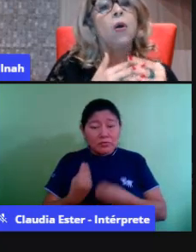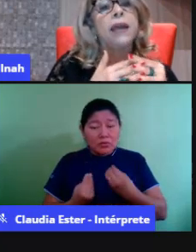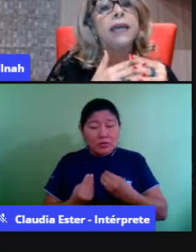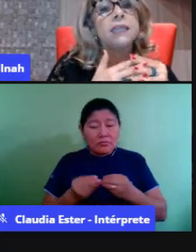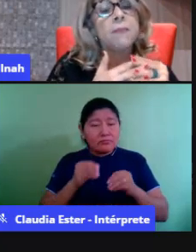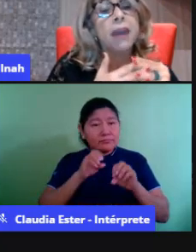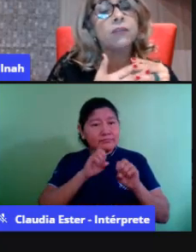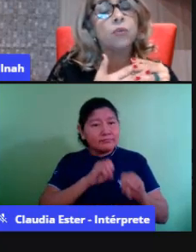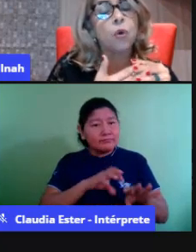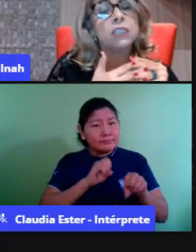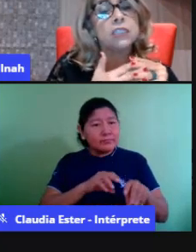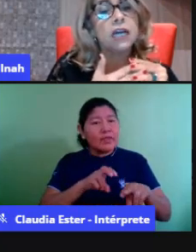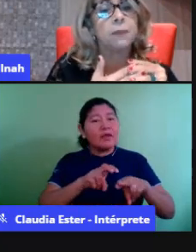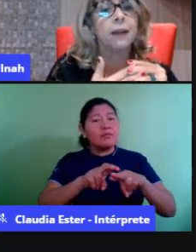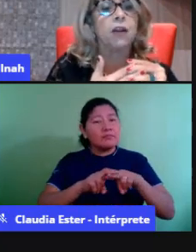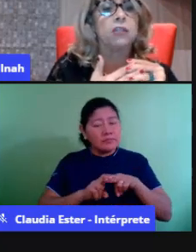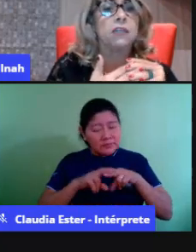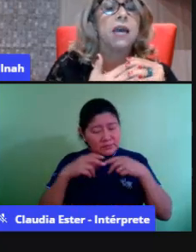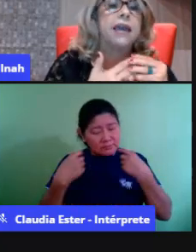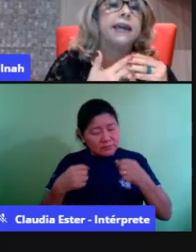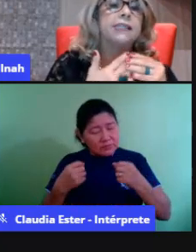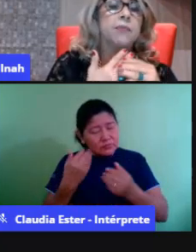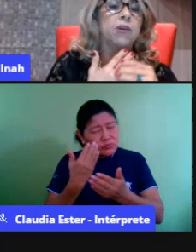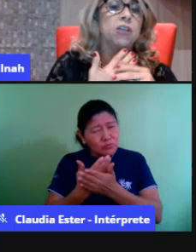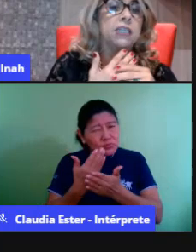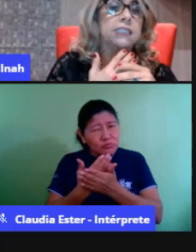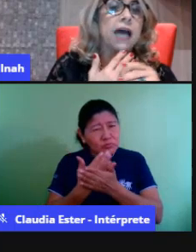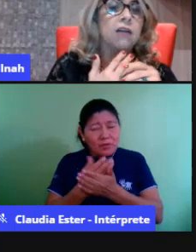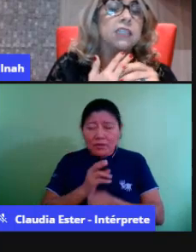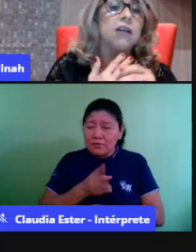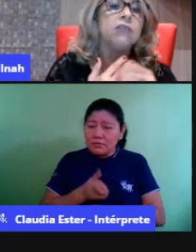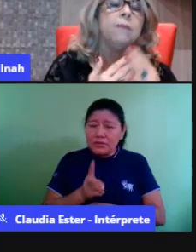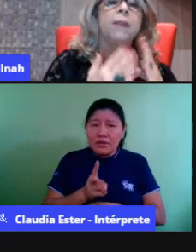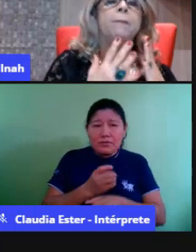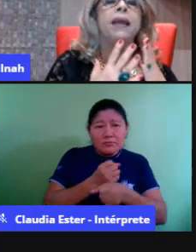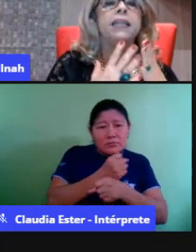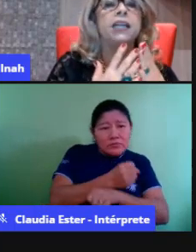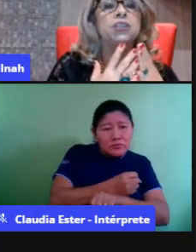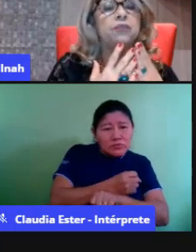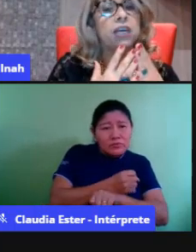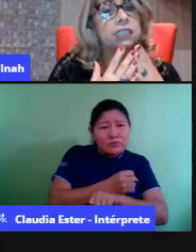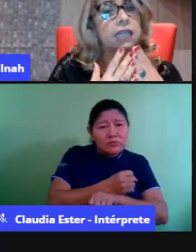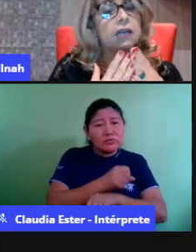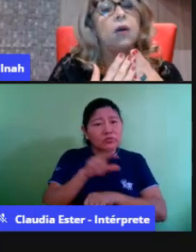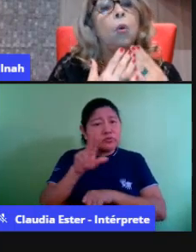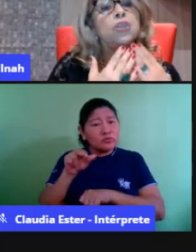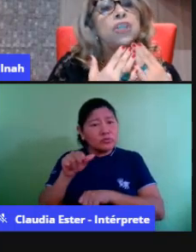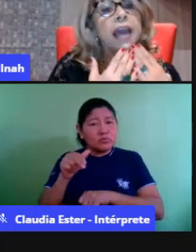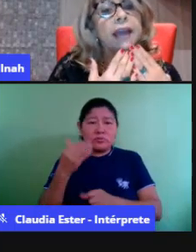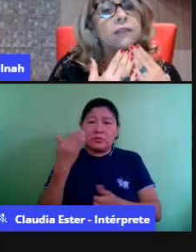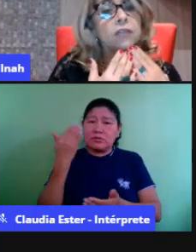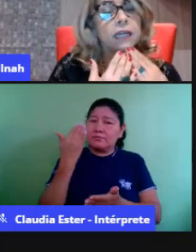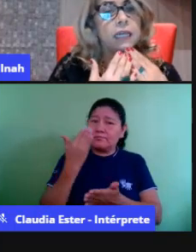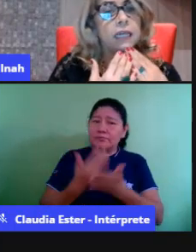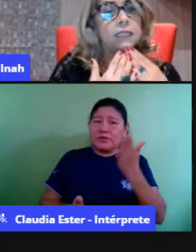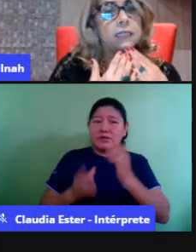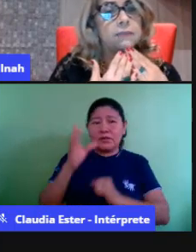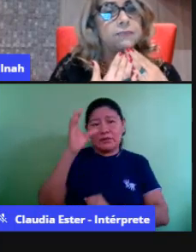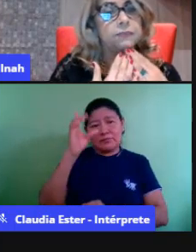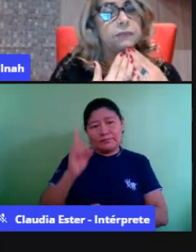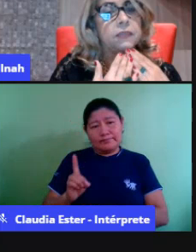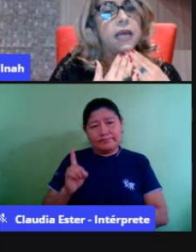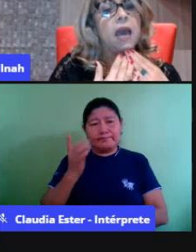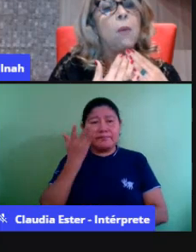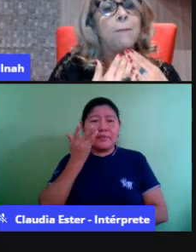buscar conhecimento constante para enriquecer nossas aulas e não perder de vista o direito da